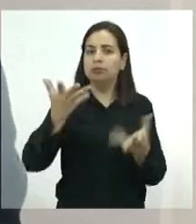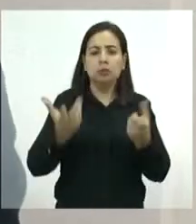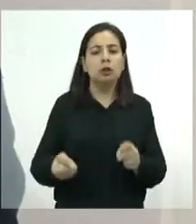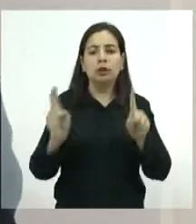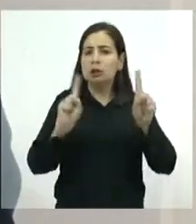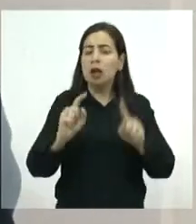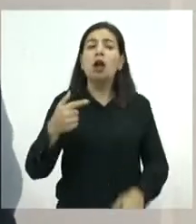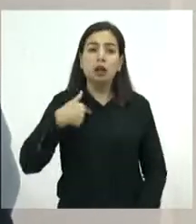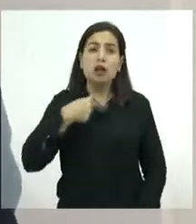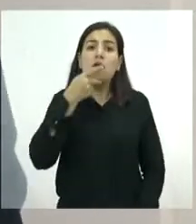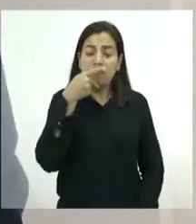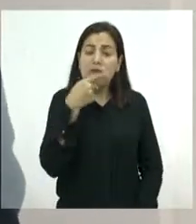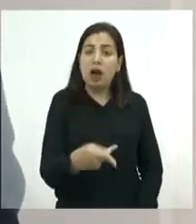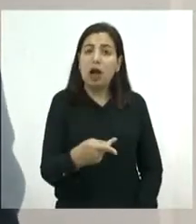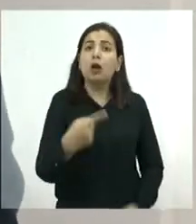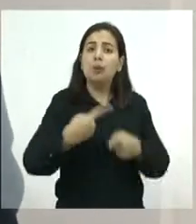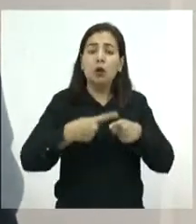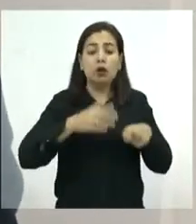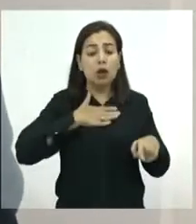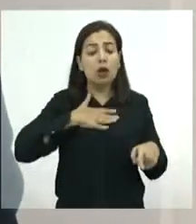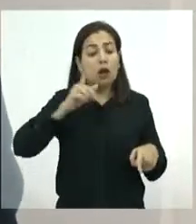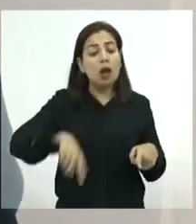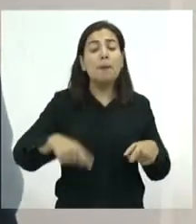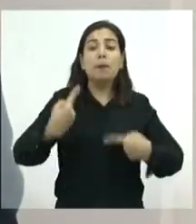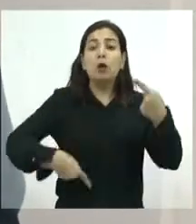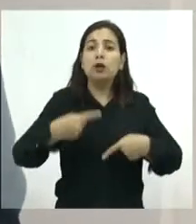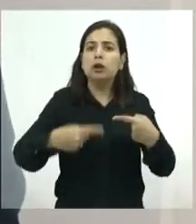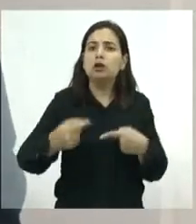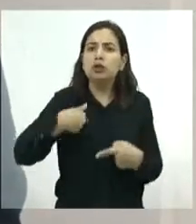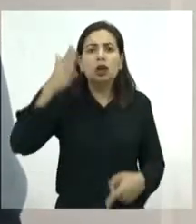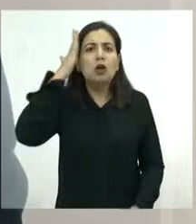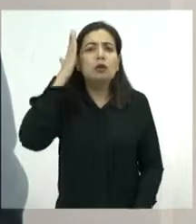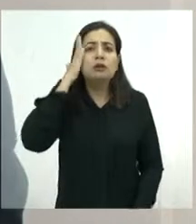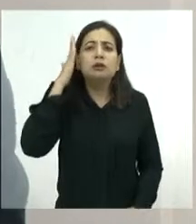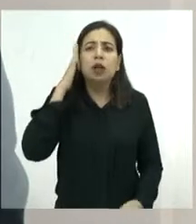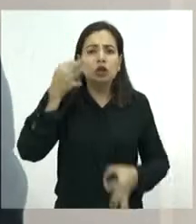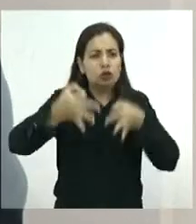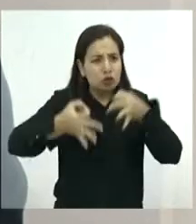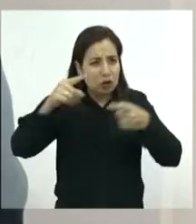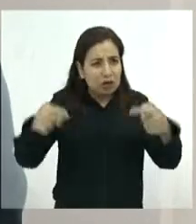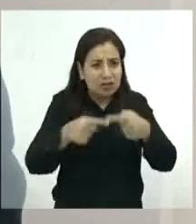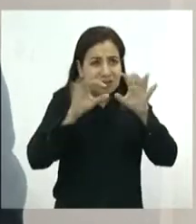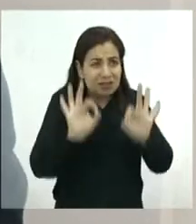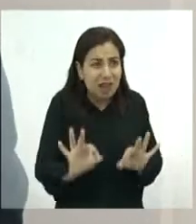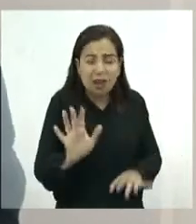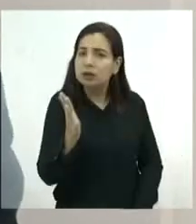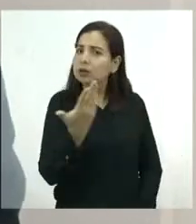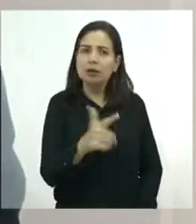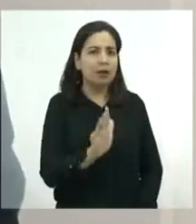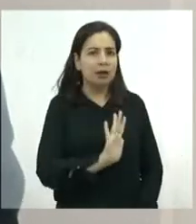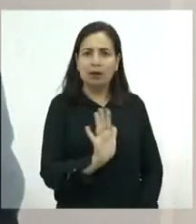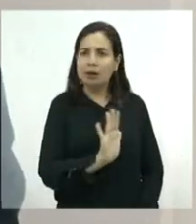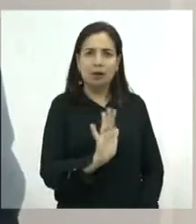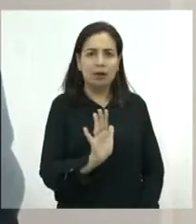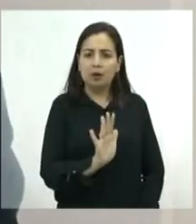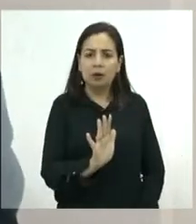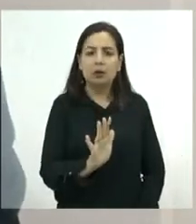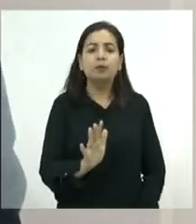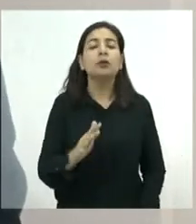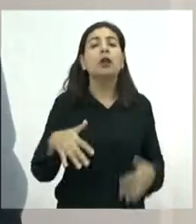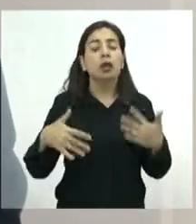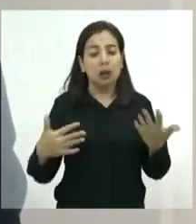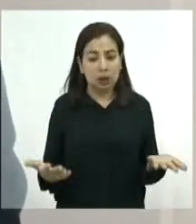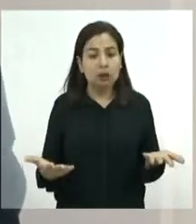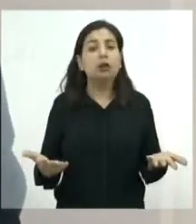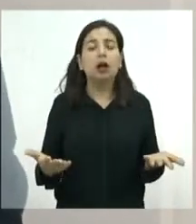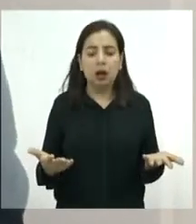sou político e sei que não é justo. Nós aqui da Câmara Municipal contribuímos para o INSS do regime geral. Portanto, também